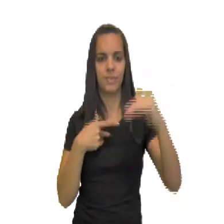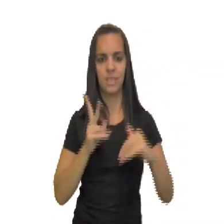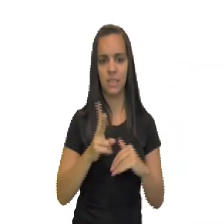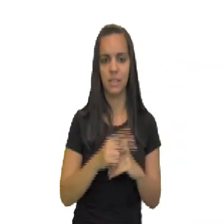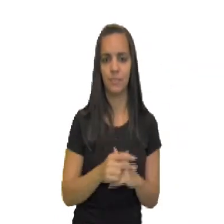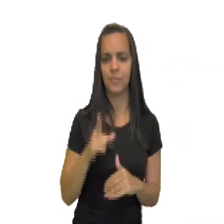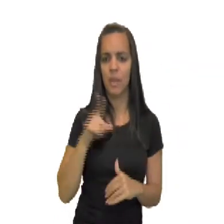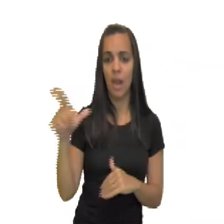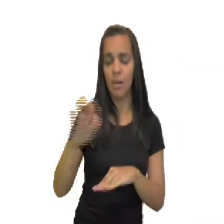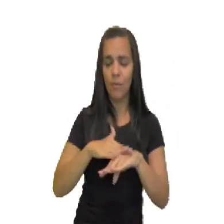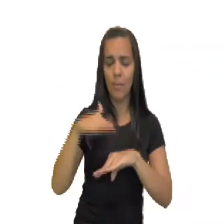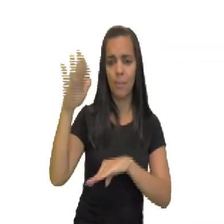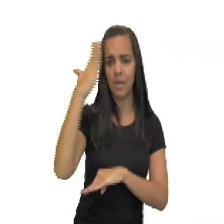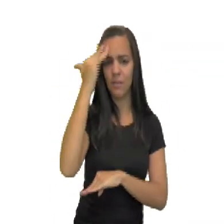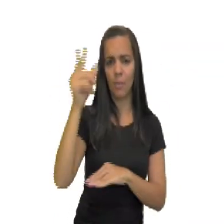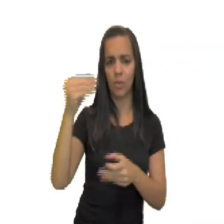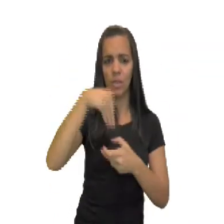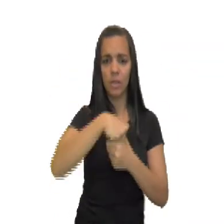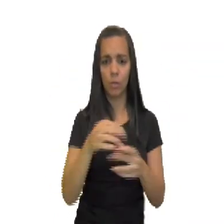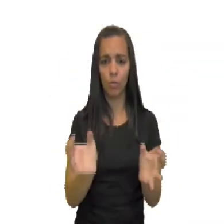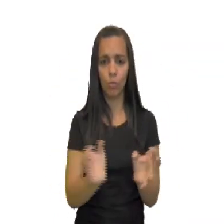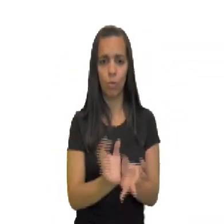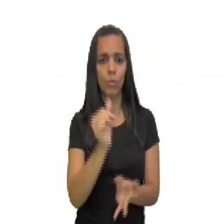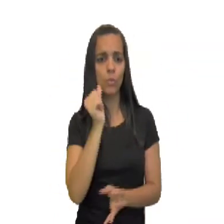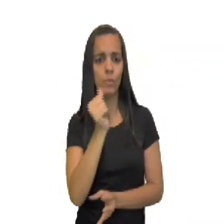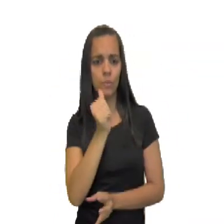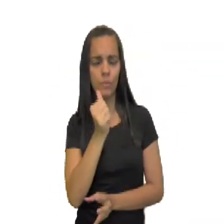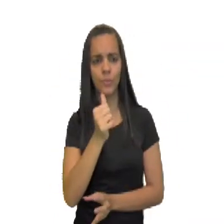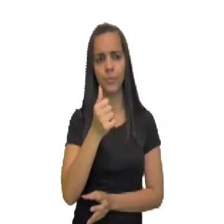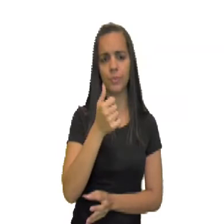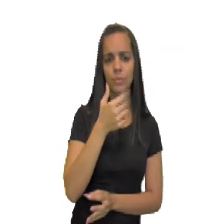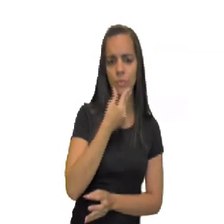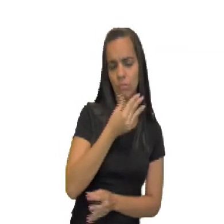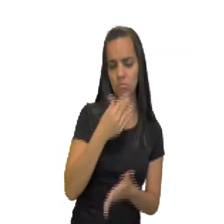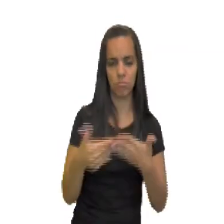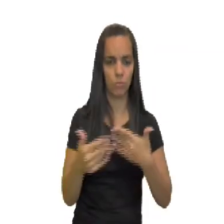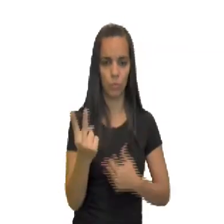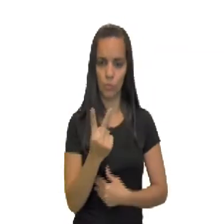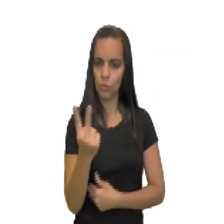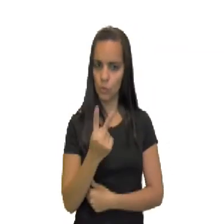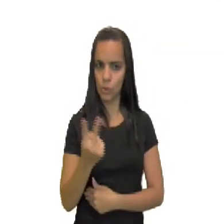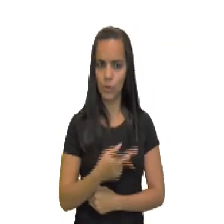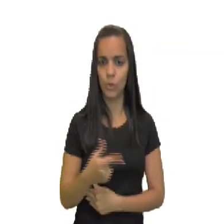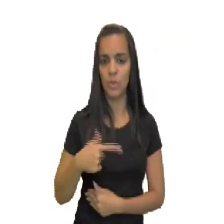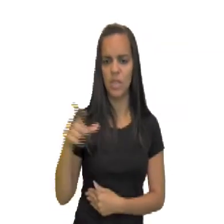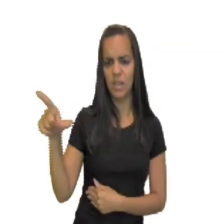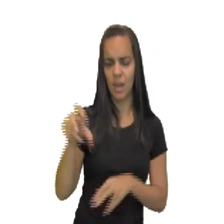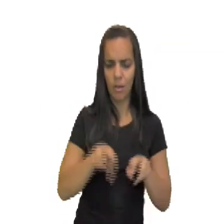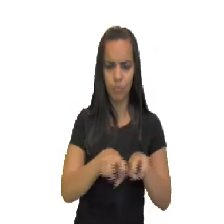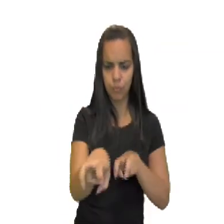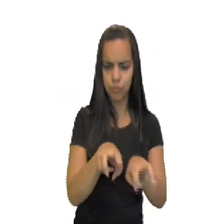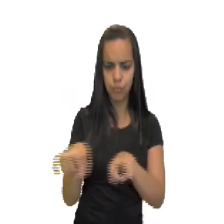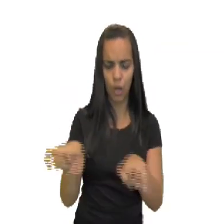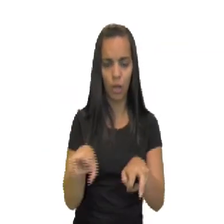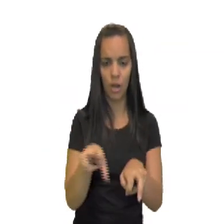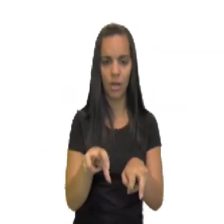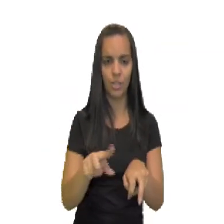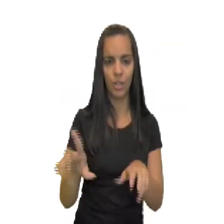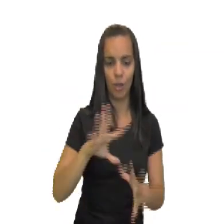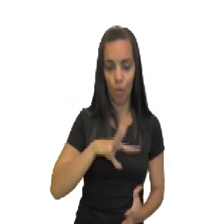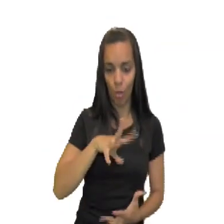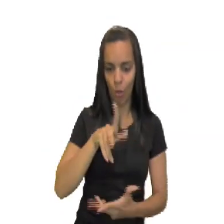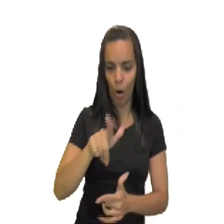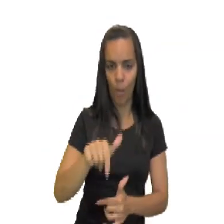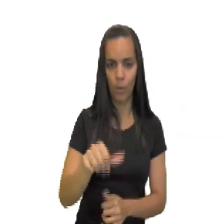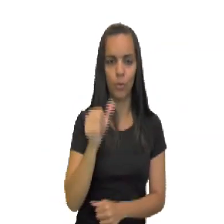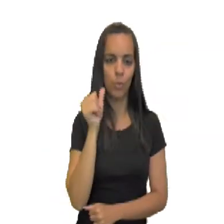e a feminina, e a maior artilheira da Copa do Mundo de Futebol Feminino. Uma outra personalidade